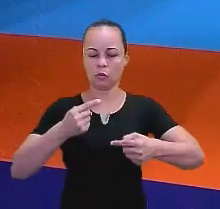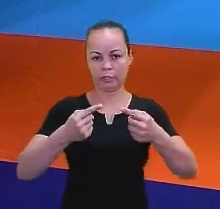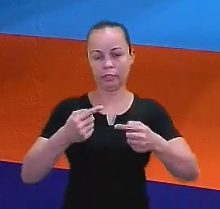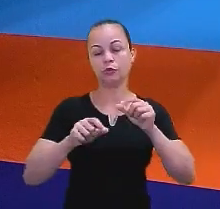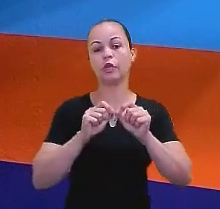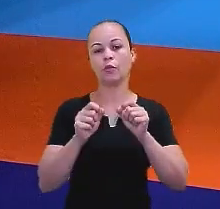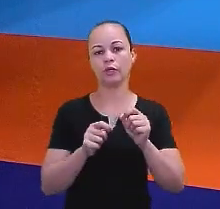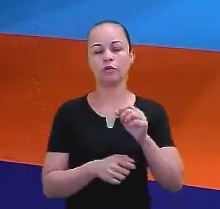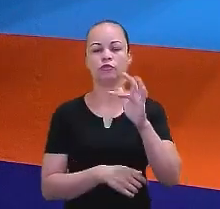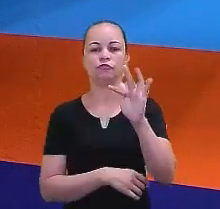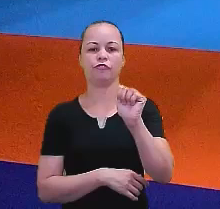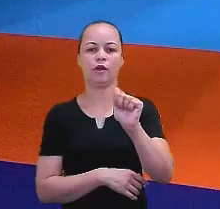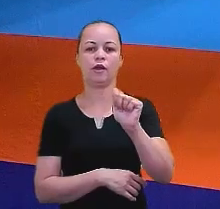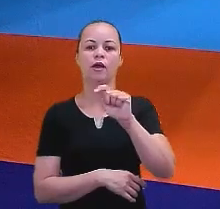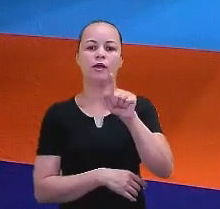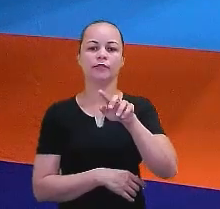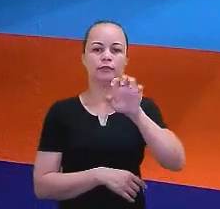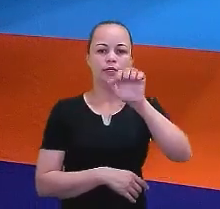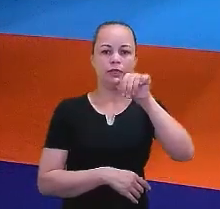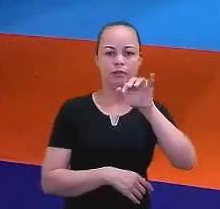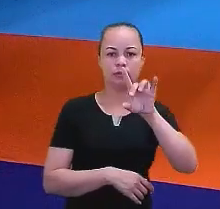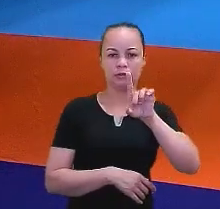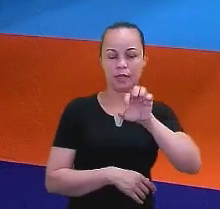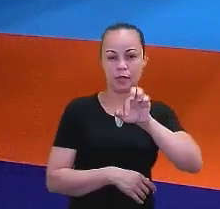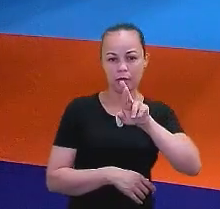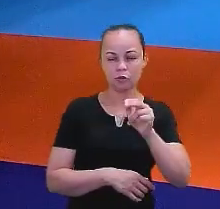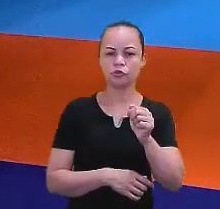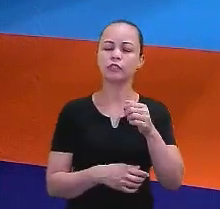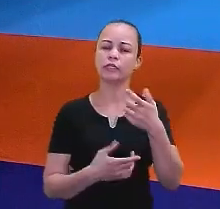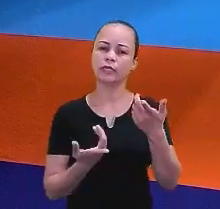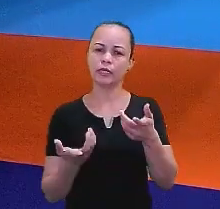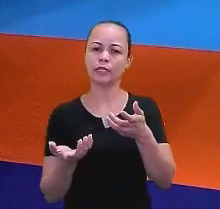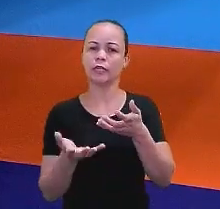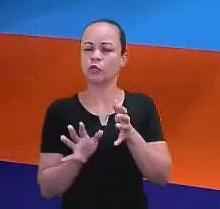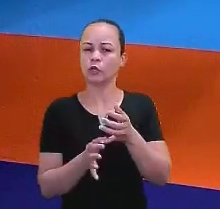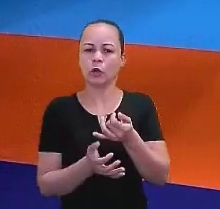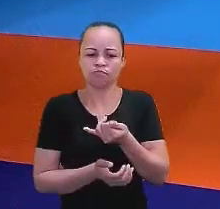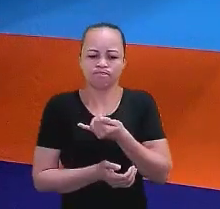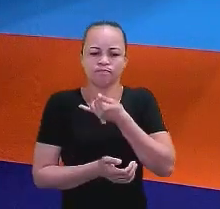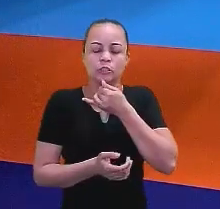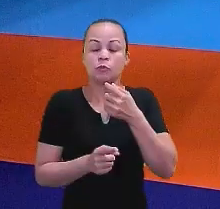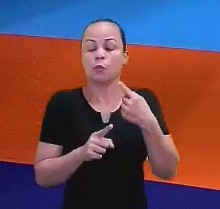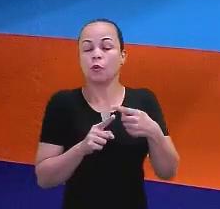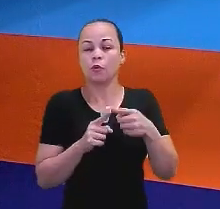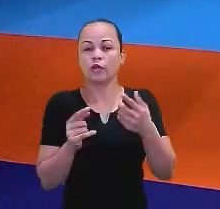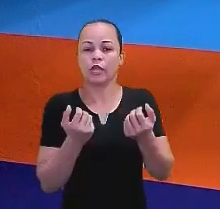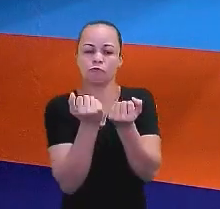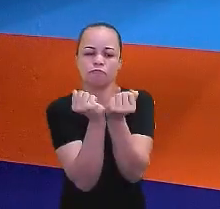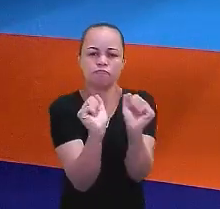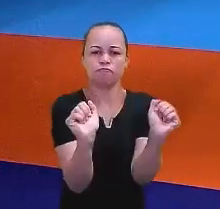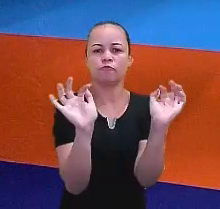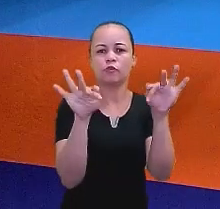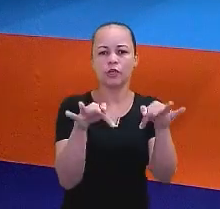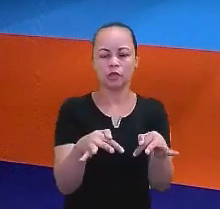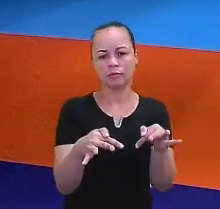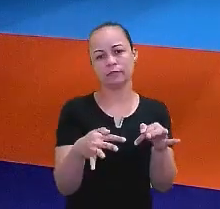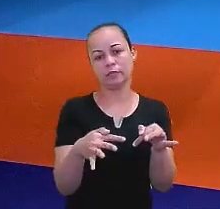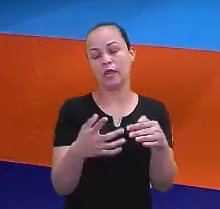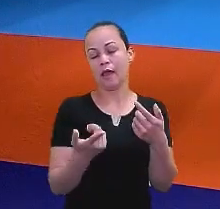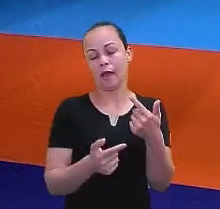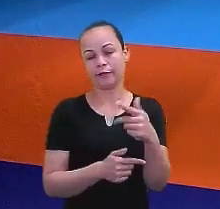que estavam insatisfeitos com o fim da escravidão e por não ter recebido nenhum tipo de indenização,